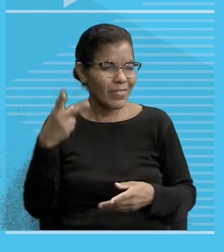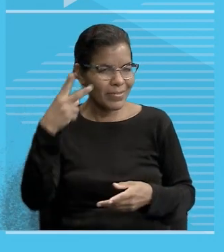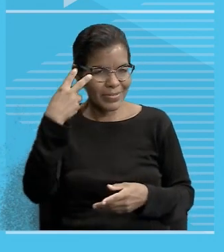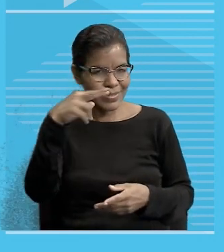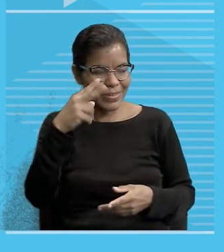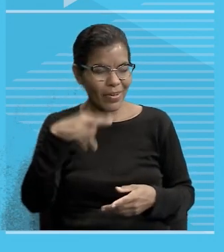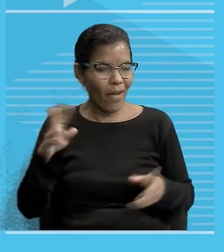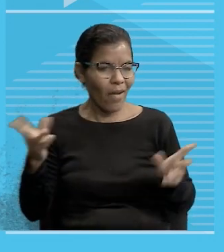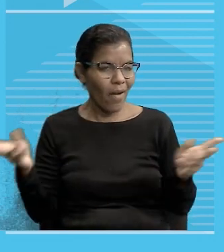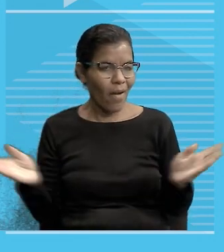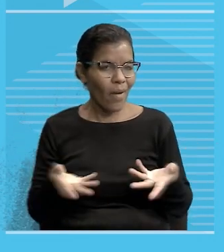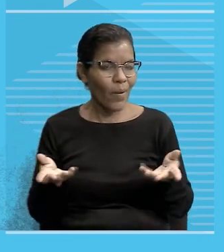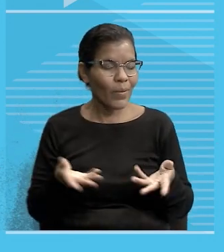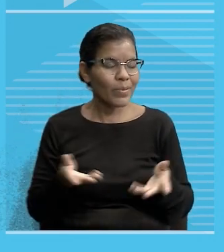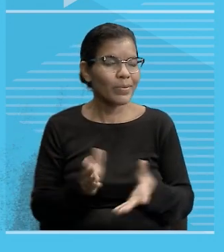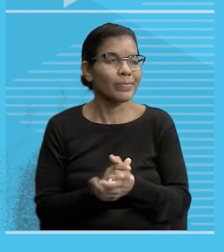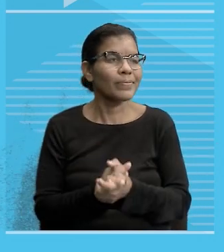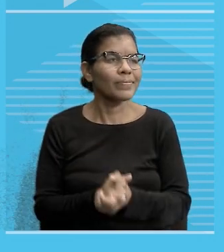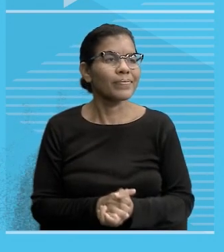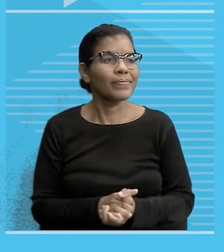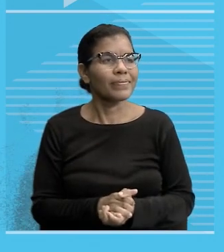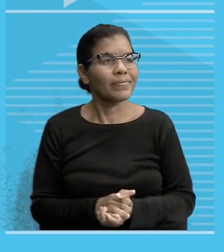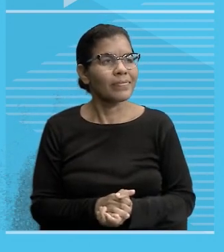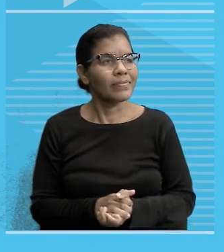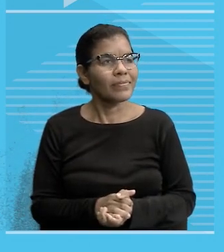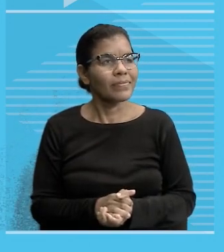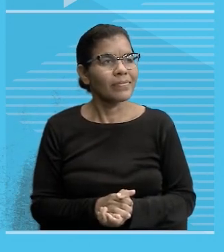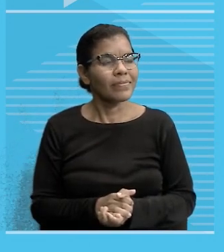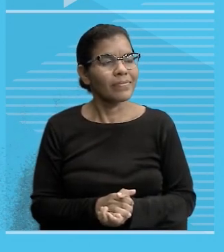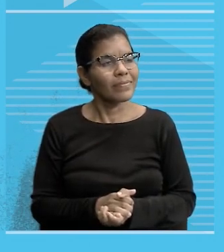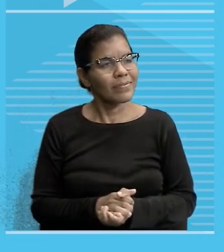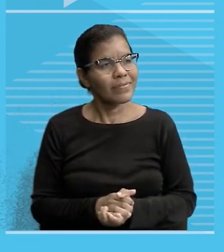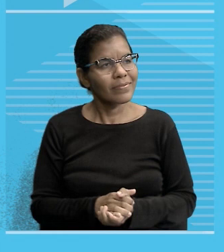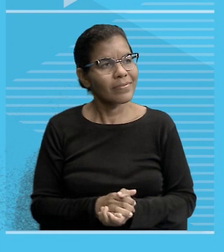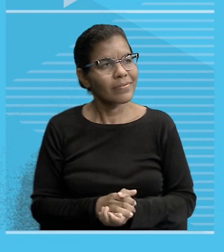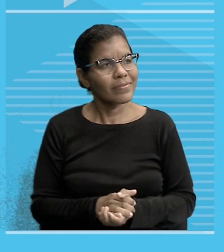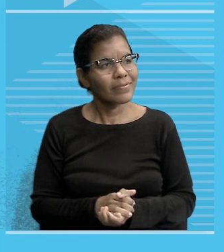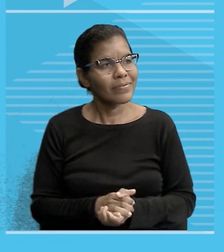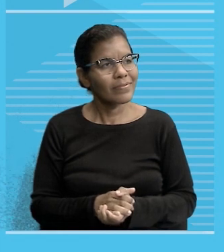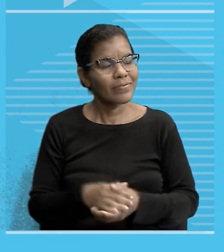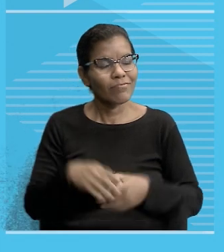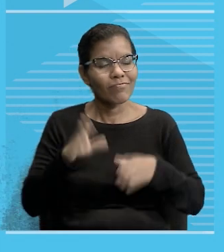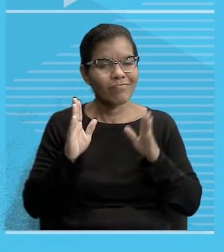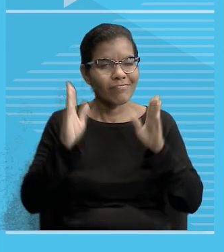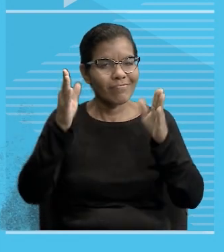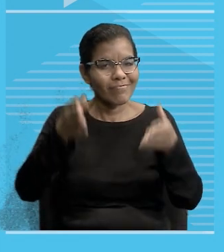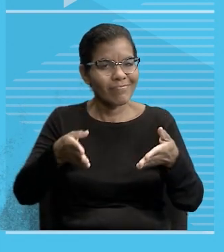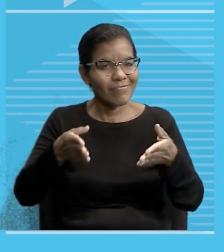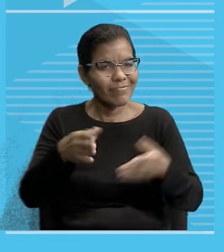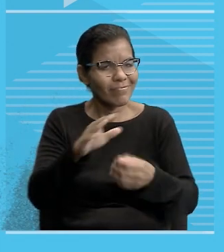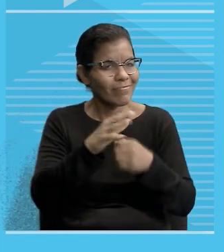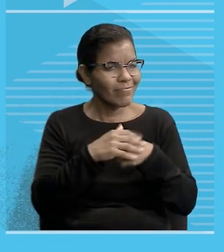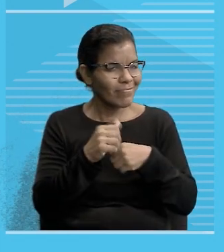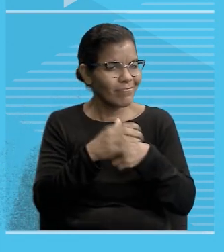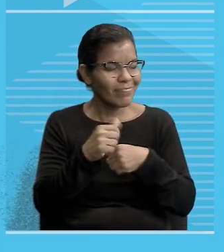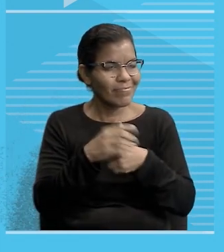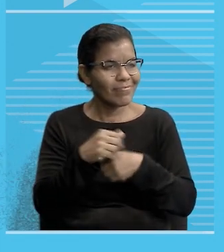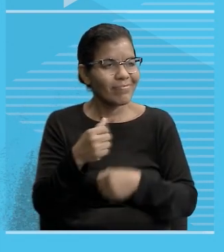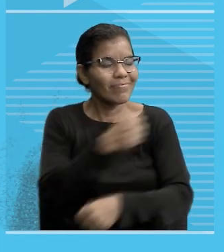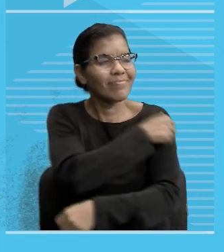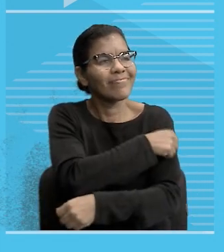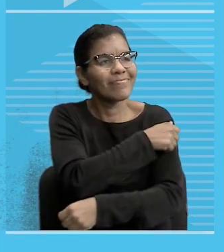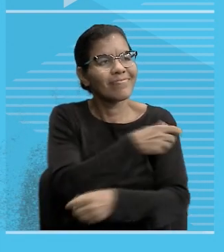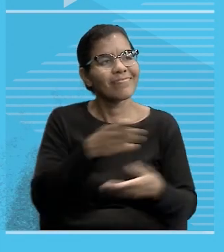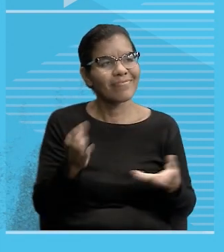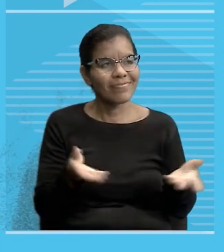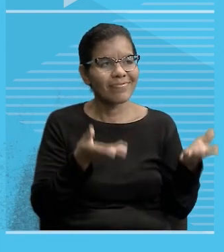olha só meu querido e maravilhoso aluno Olha só minha querida que